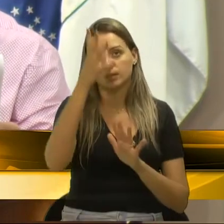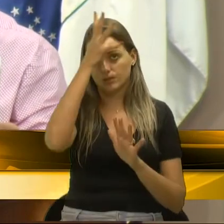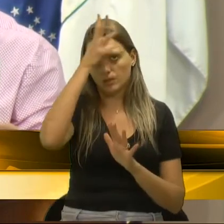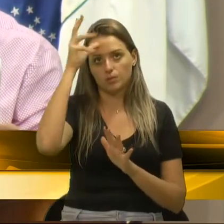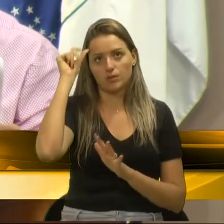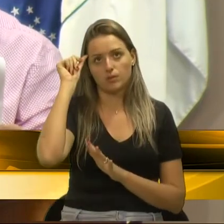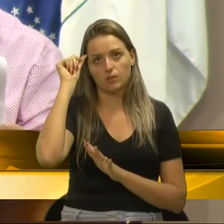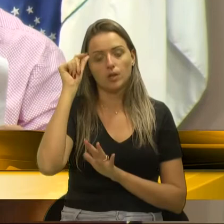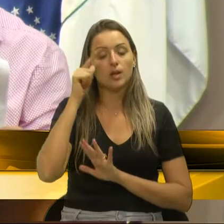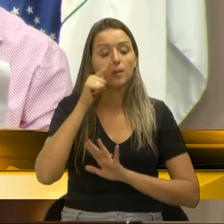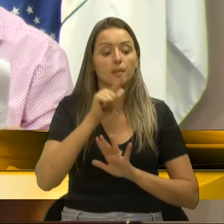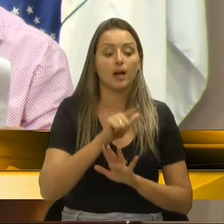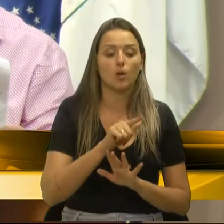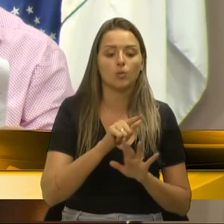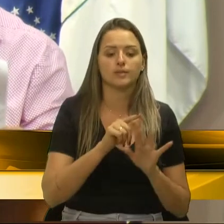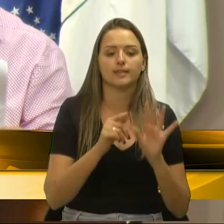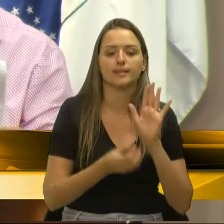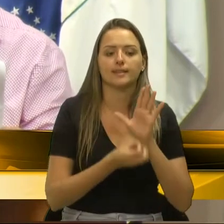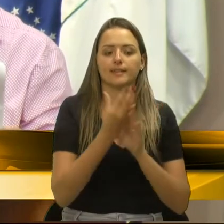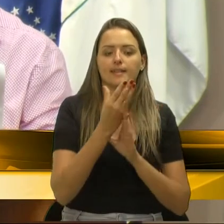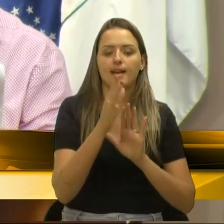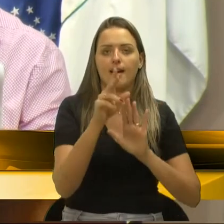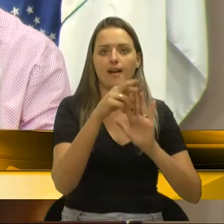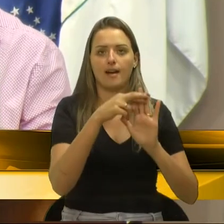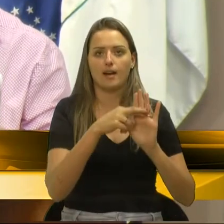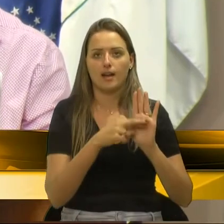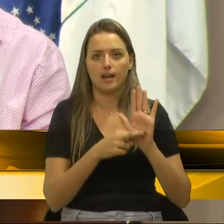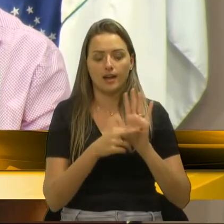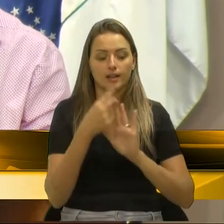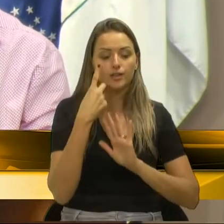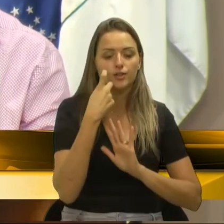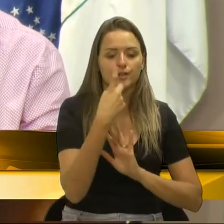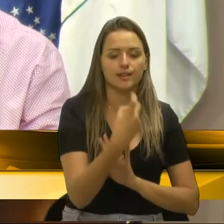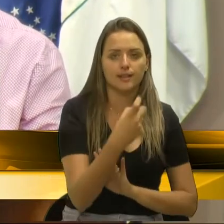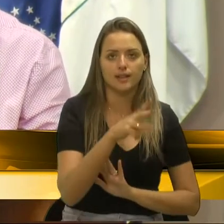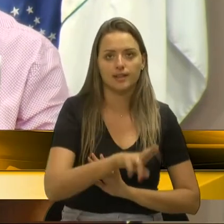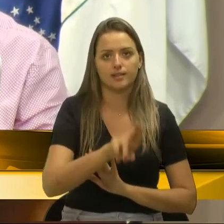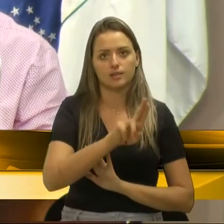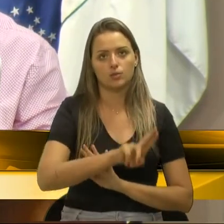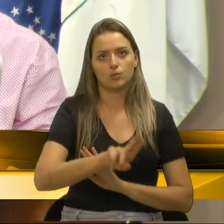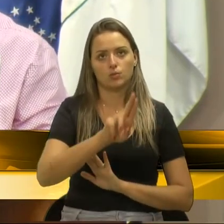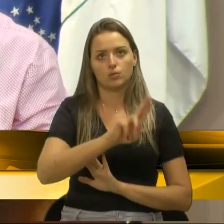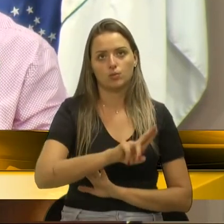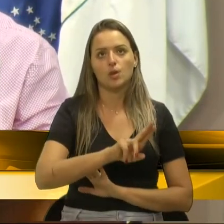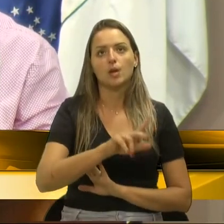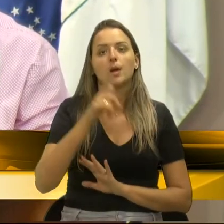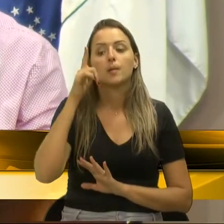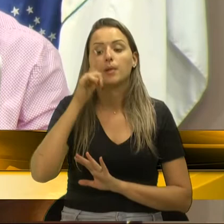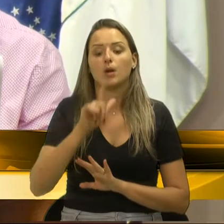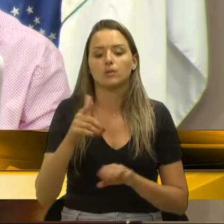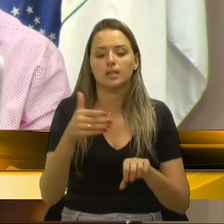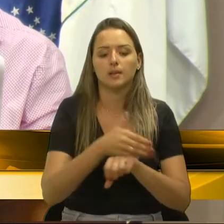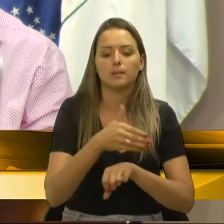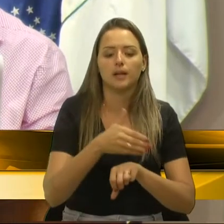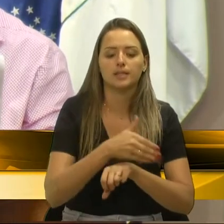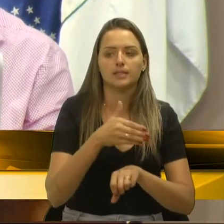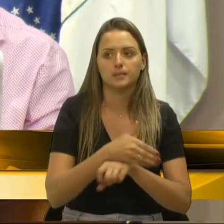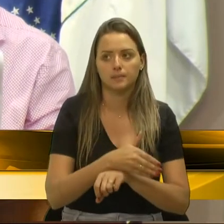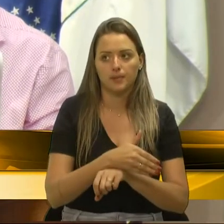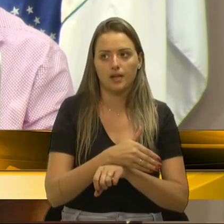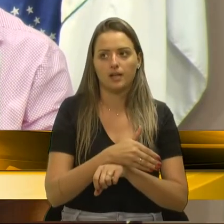para estabelecer padrões urbanísticos de interesse de utilização. Para participar do projeto, as